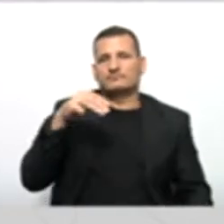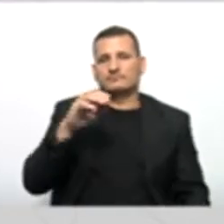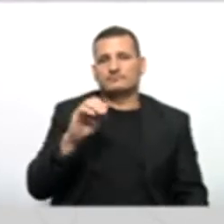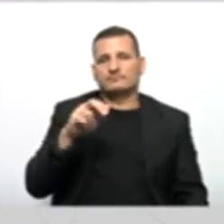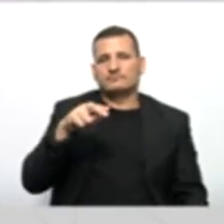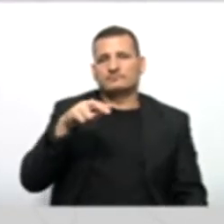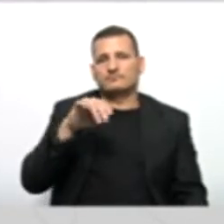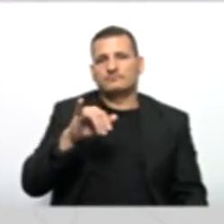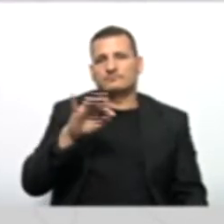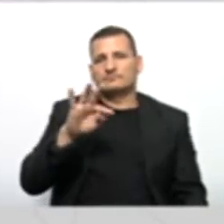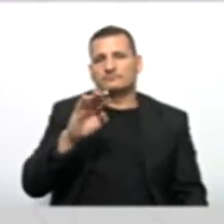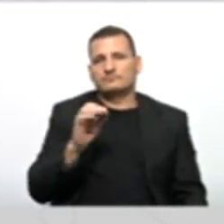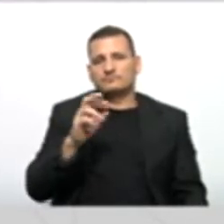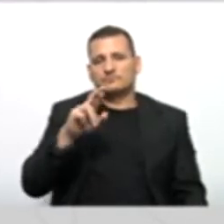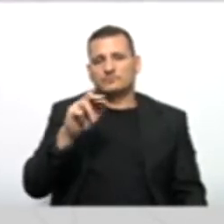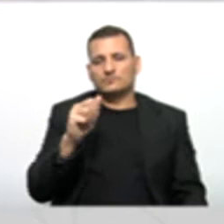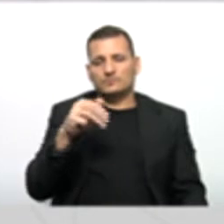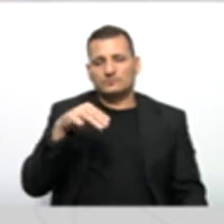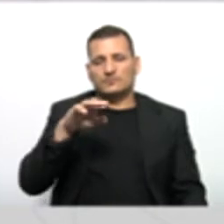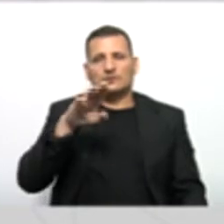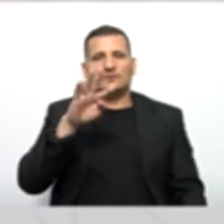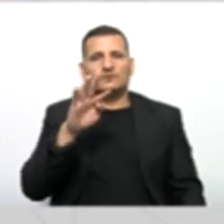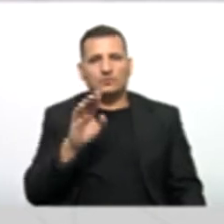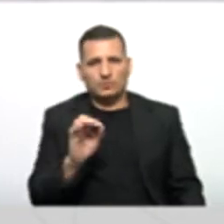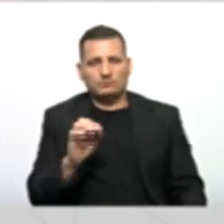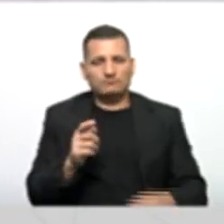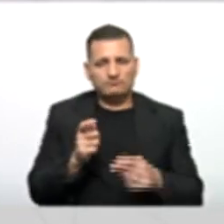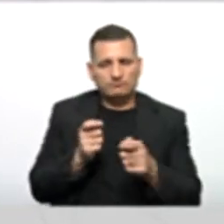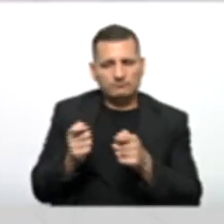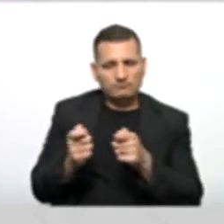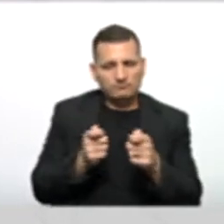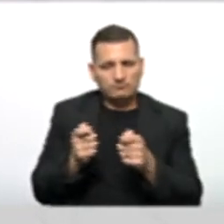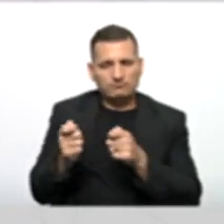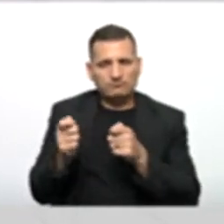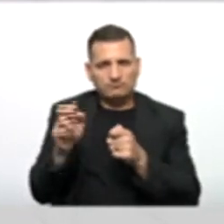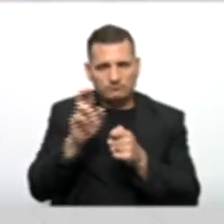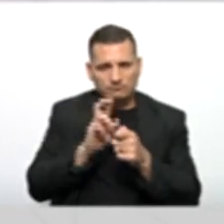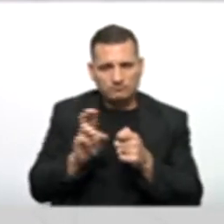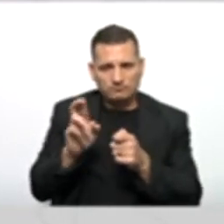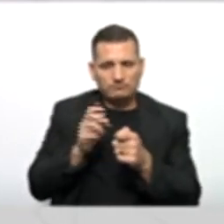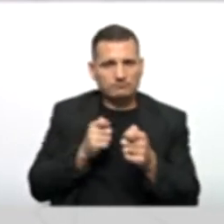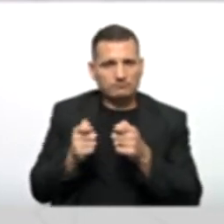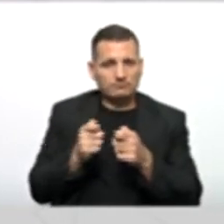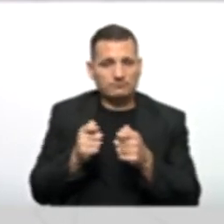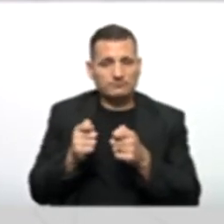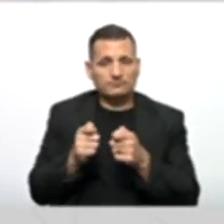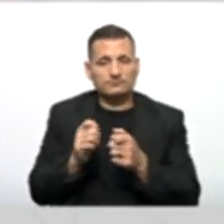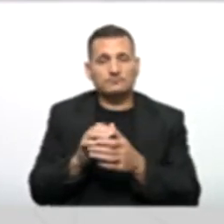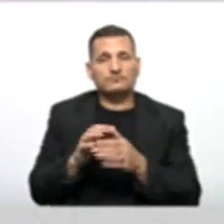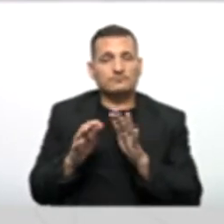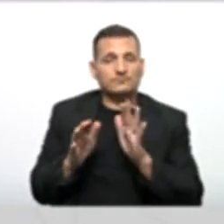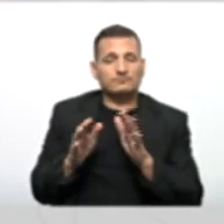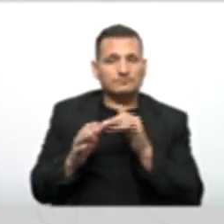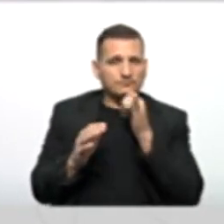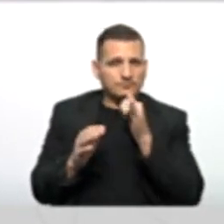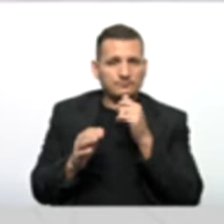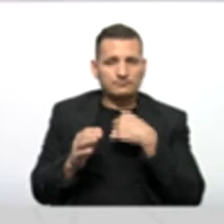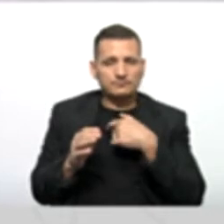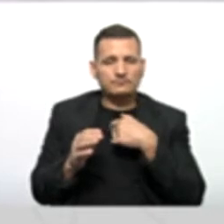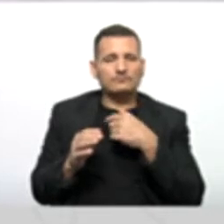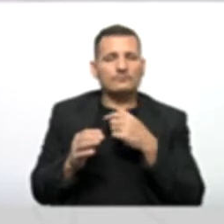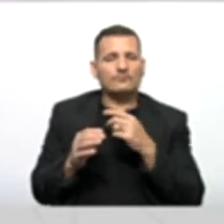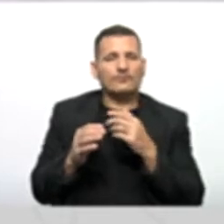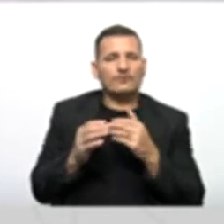monitoramento e controle dessas ações, de todas as atividades. Então, para me poder passar para uma atividade seguinte, eu vou estar